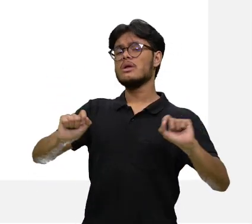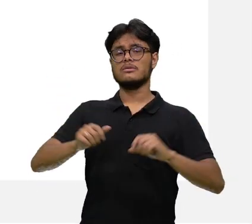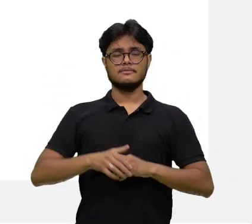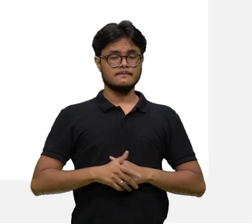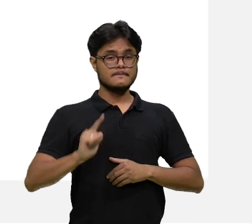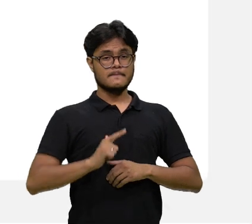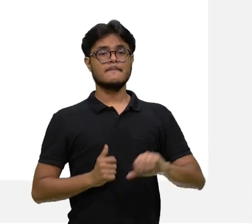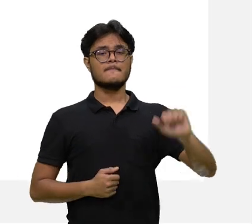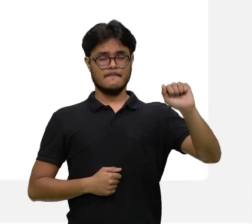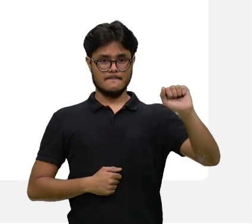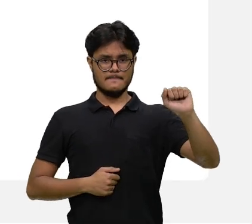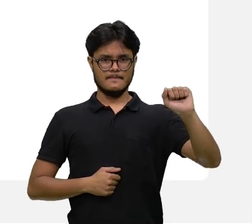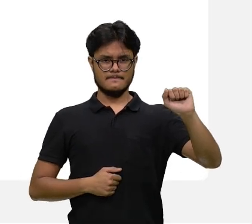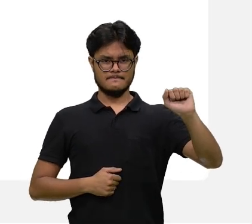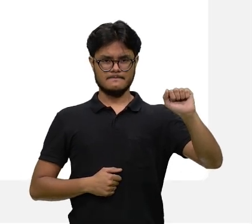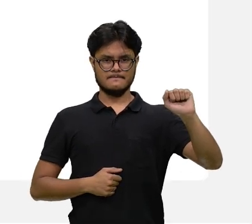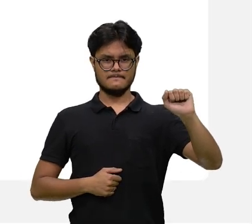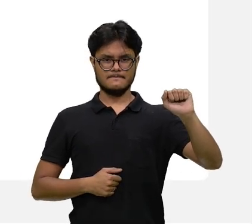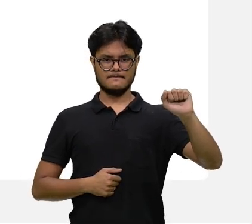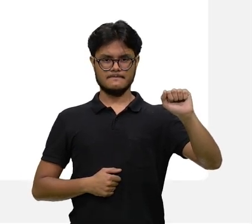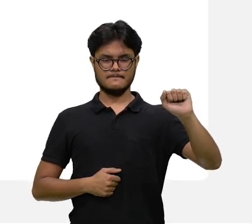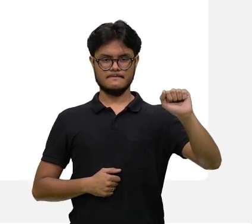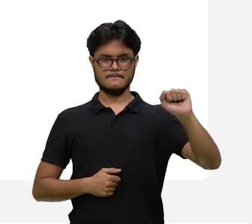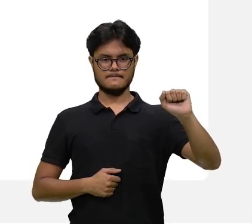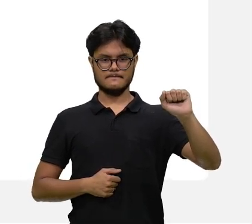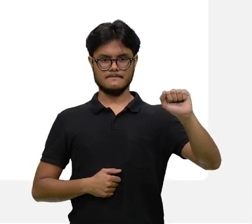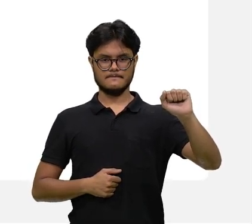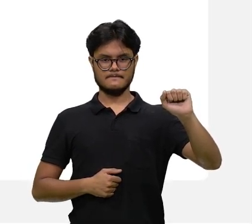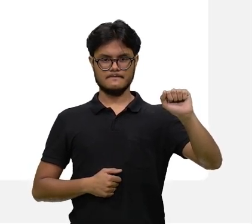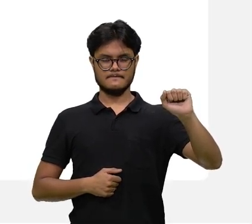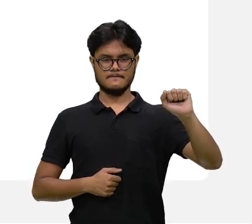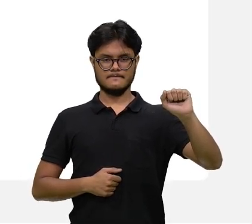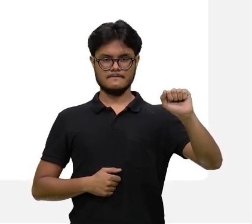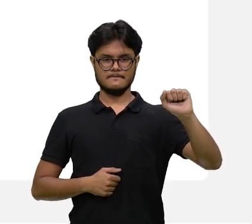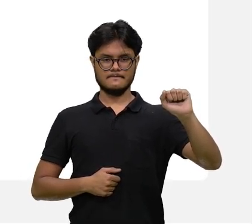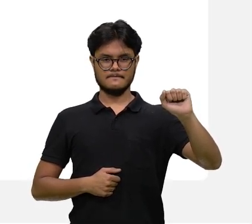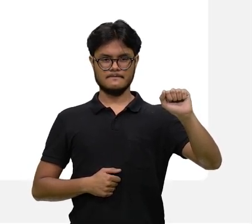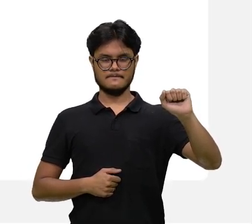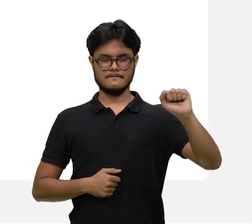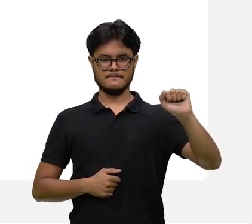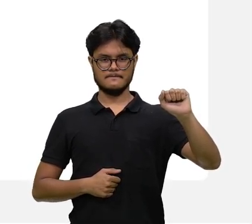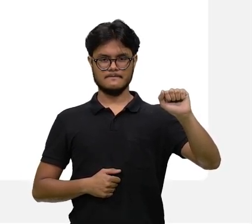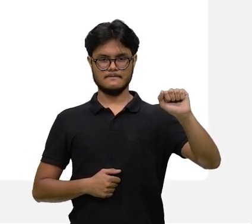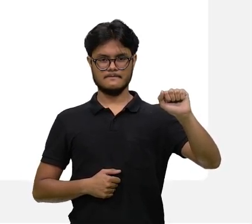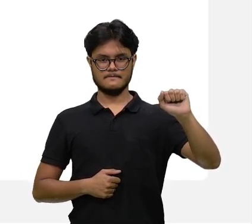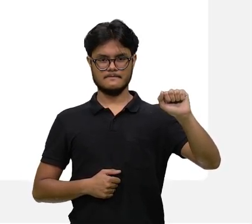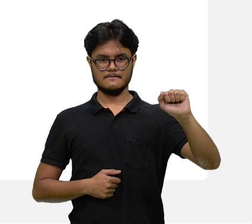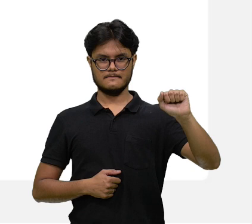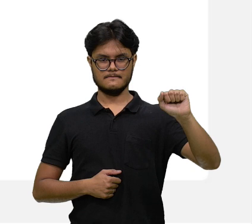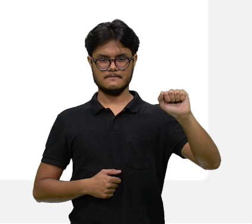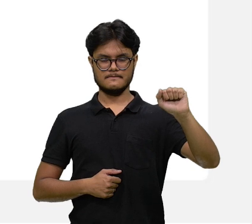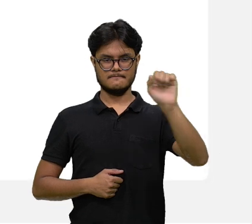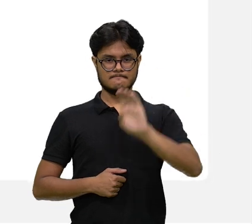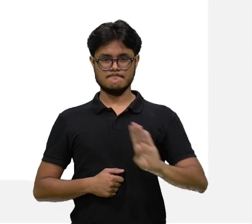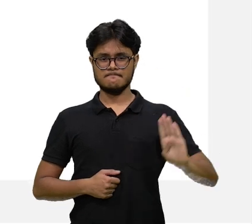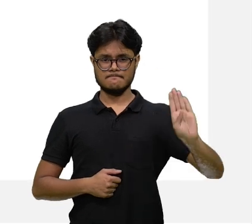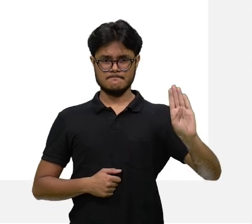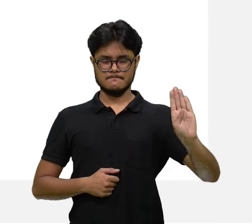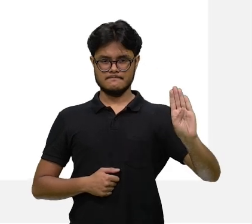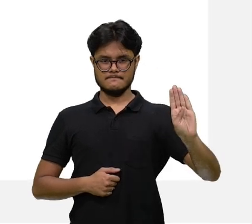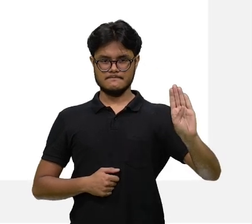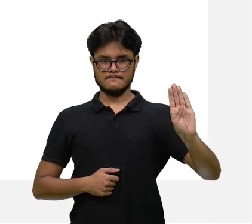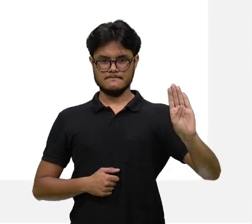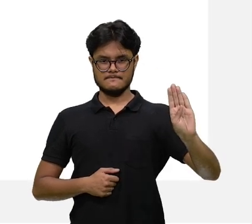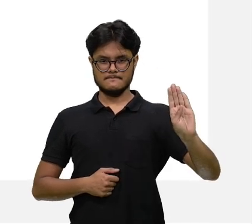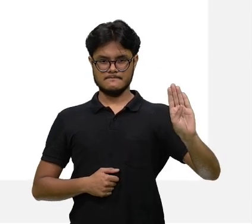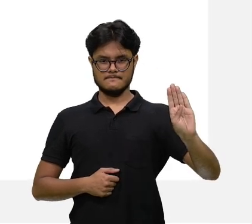em todos os mamíferos e se forma após a anidação do ovo no útero? Funciona como os